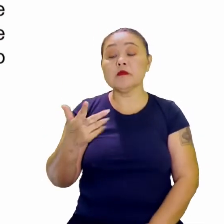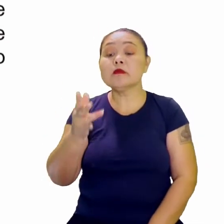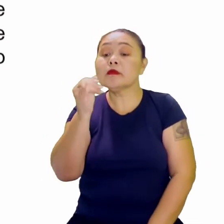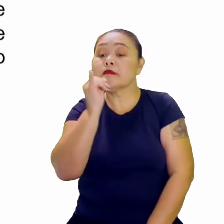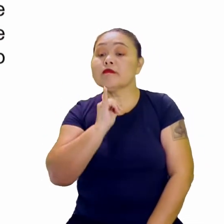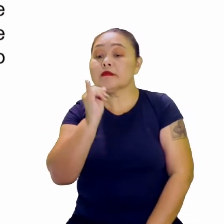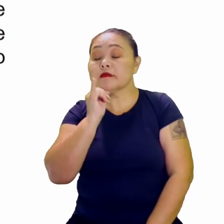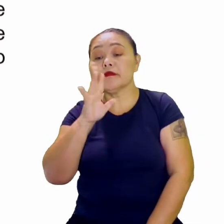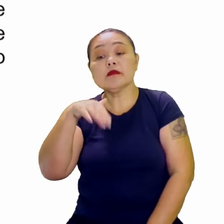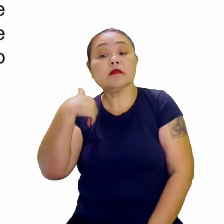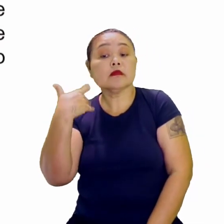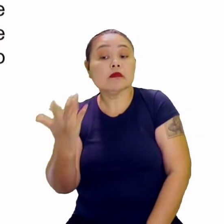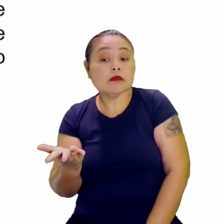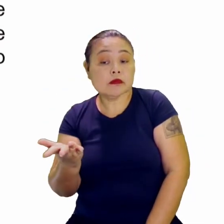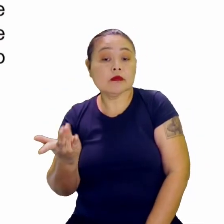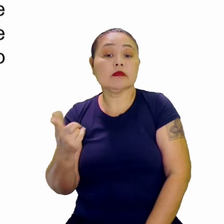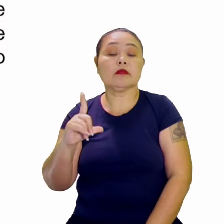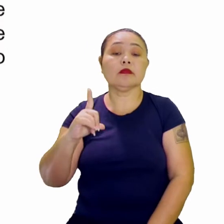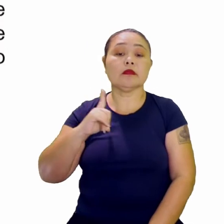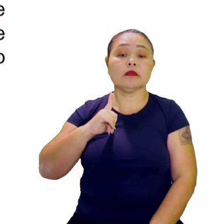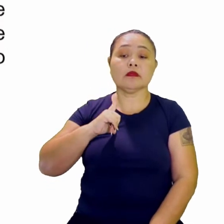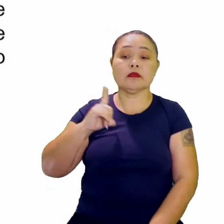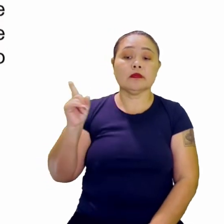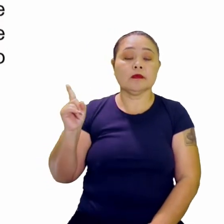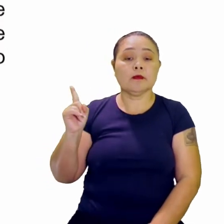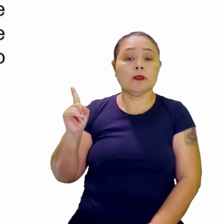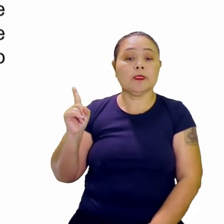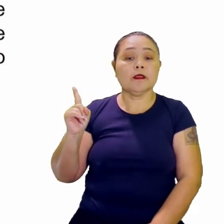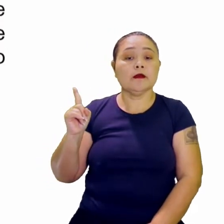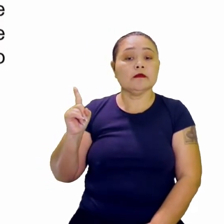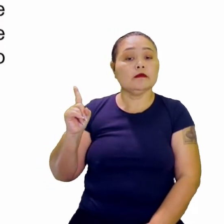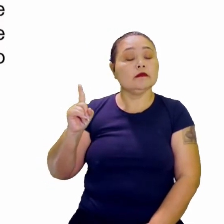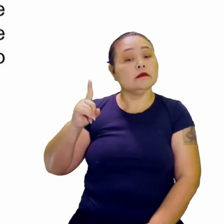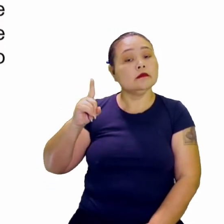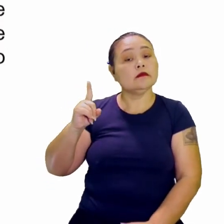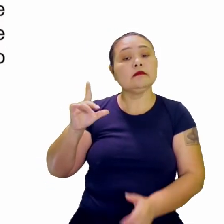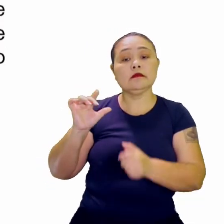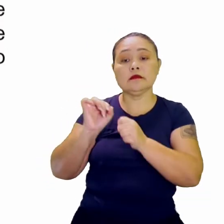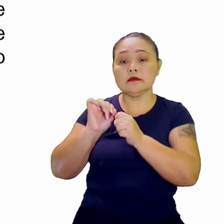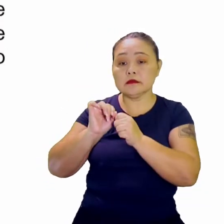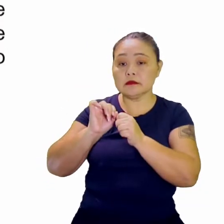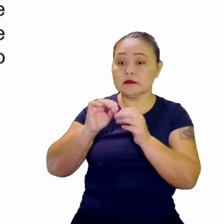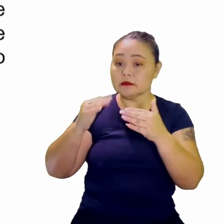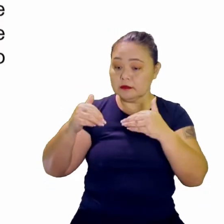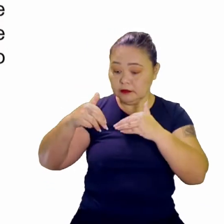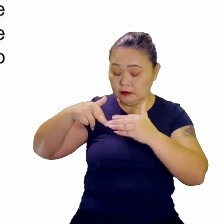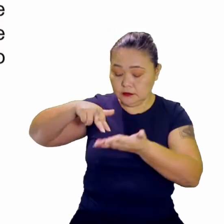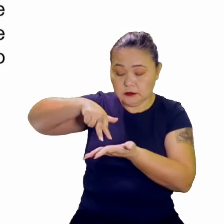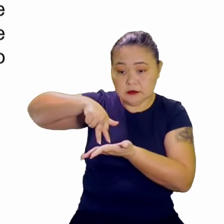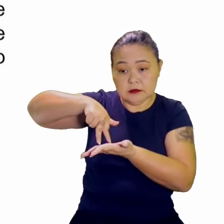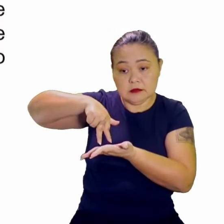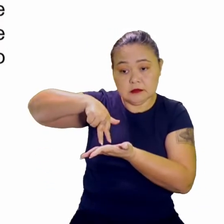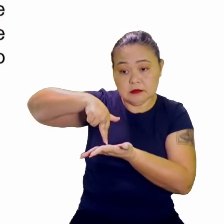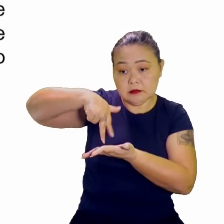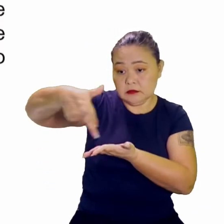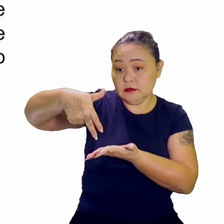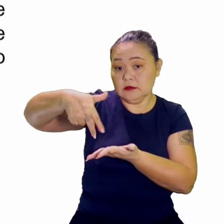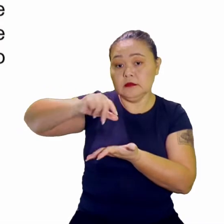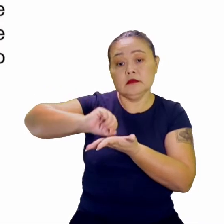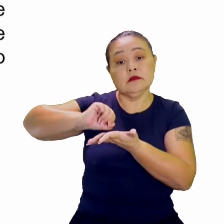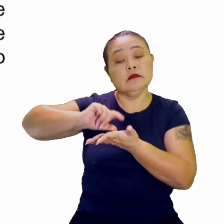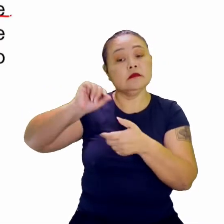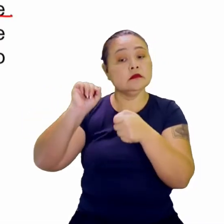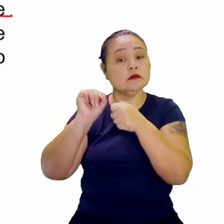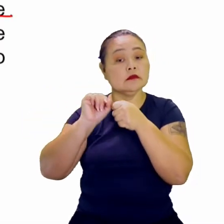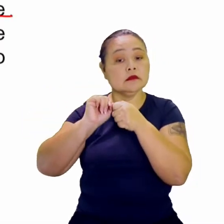são os esforços que são exemplos aqui? A gente trouxe, né? A saída de um bloco, né? Por exemplo, a